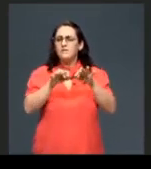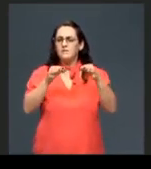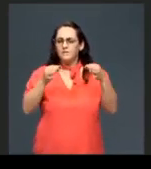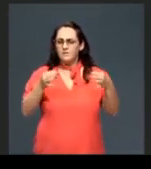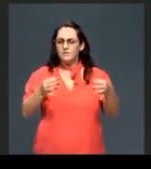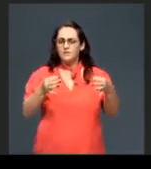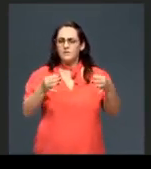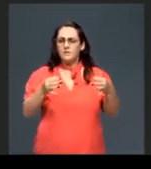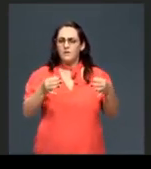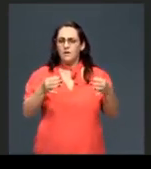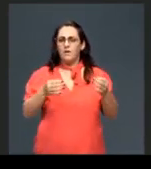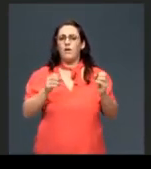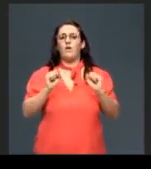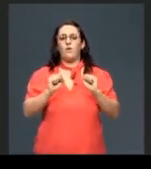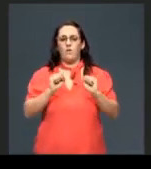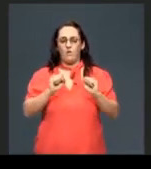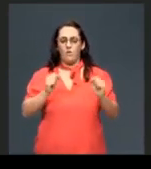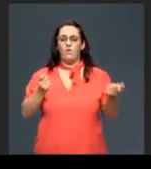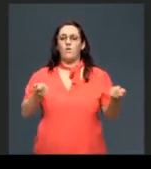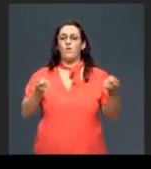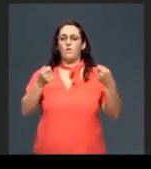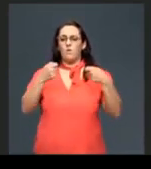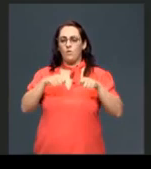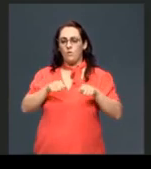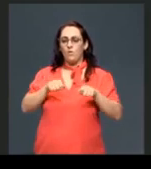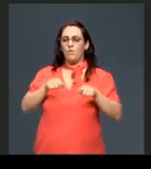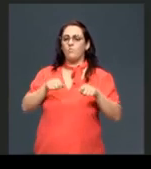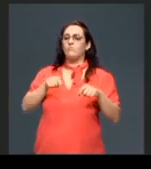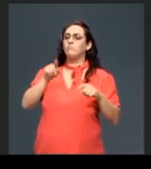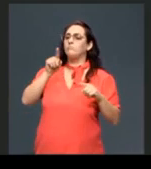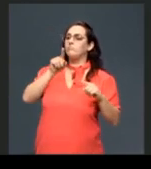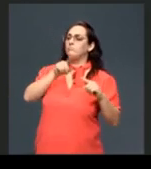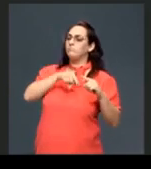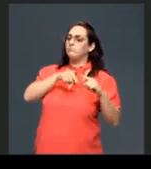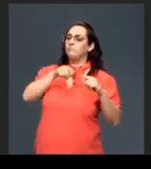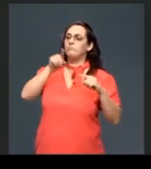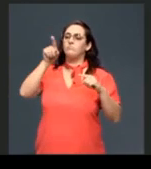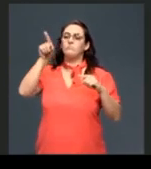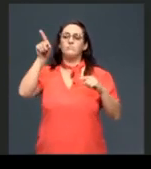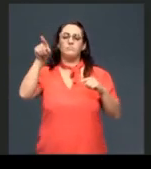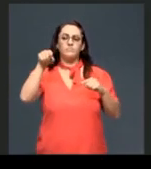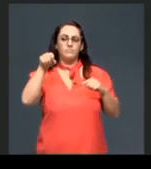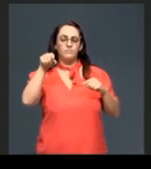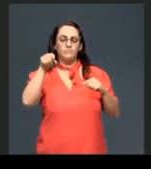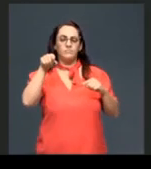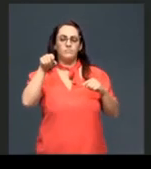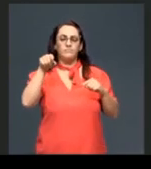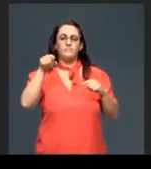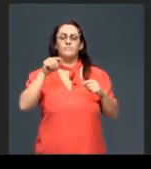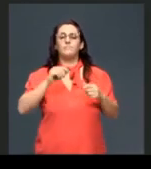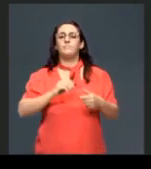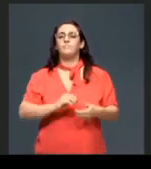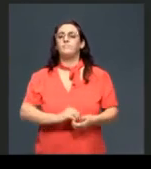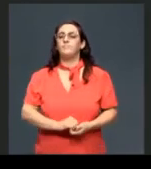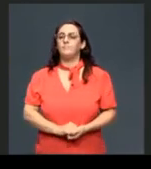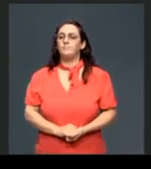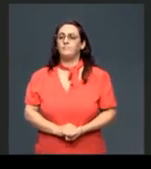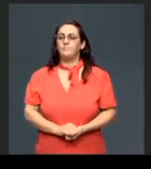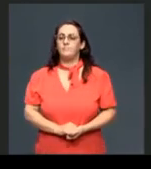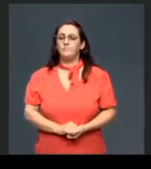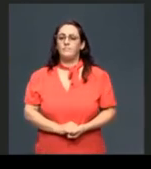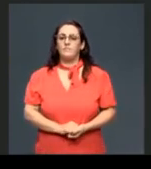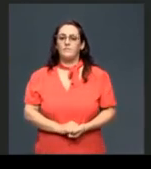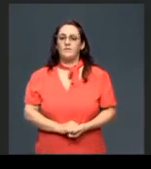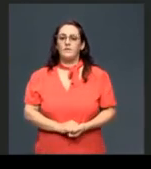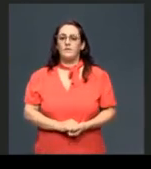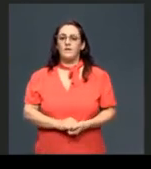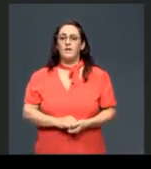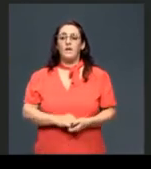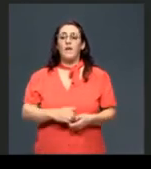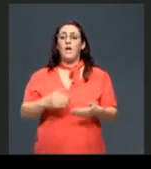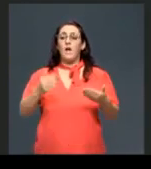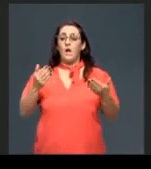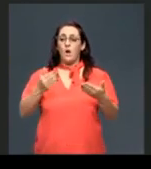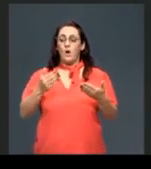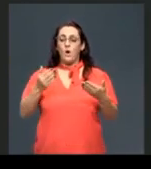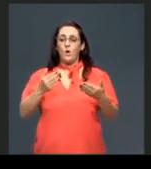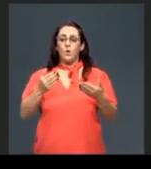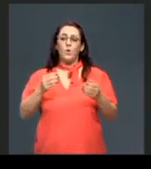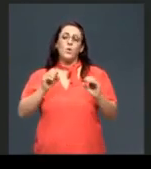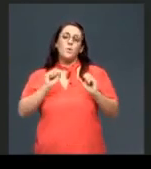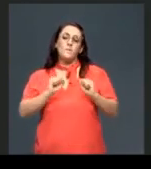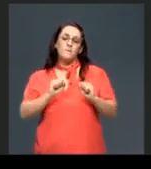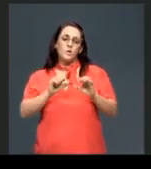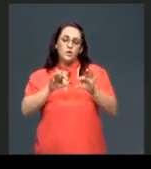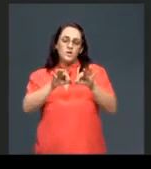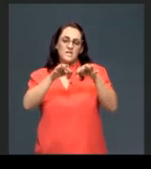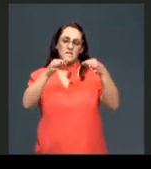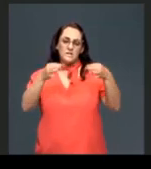Simplificarei o 2 fatorial com 2 fatorial. Então, vou simplificar aqui. Significa que eu estou dividindo. E esse 2 eu vou simplificar